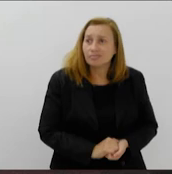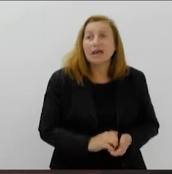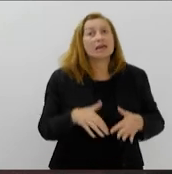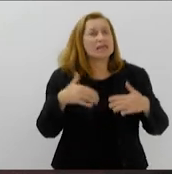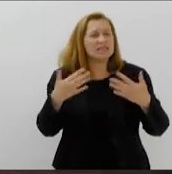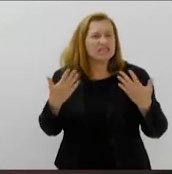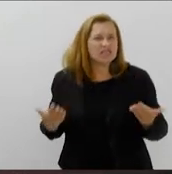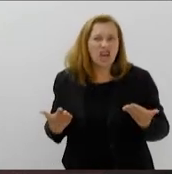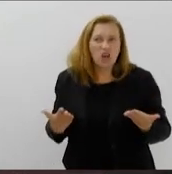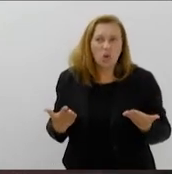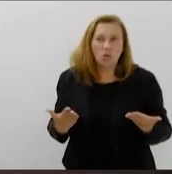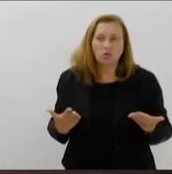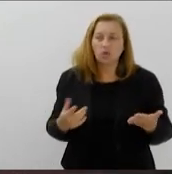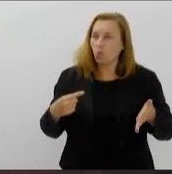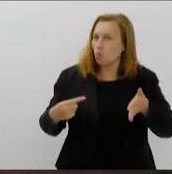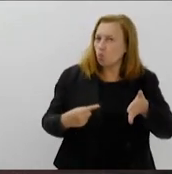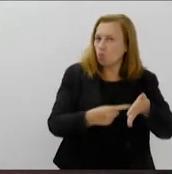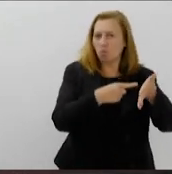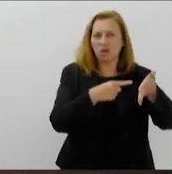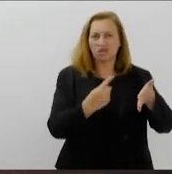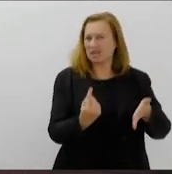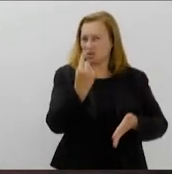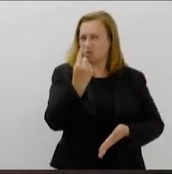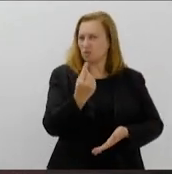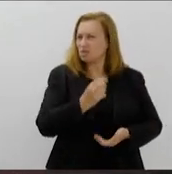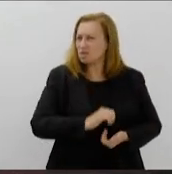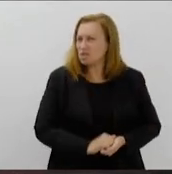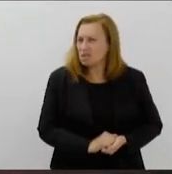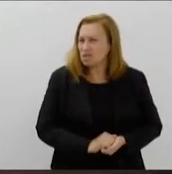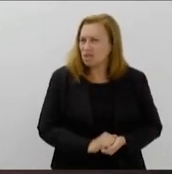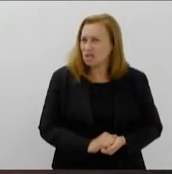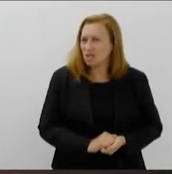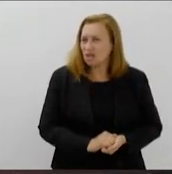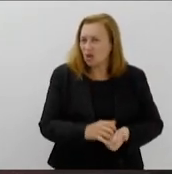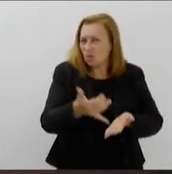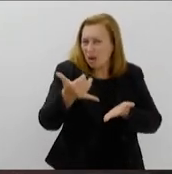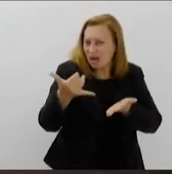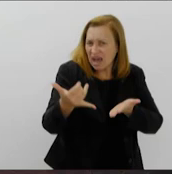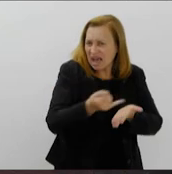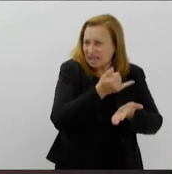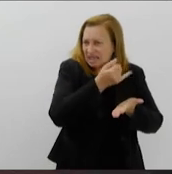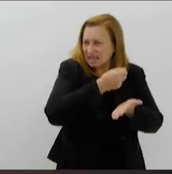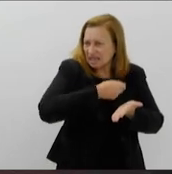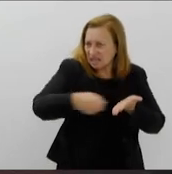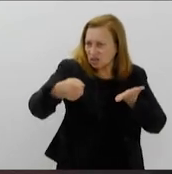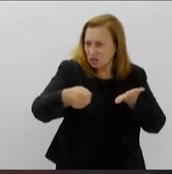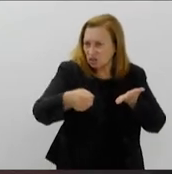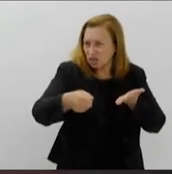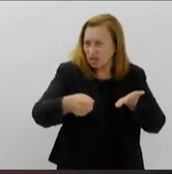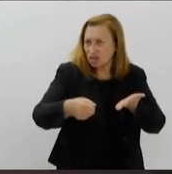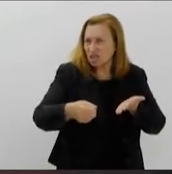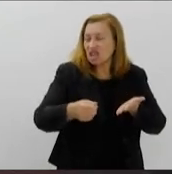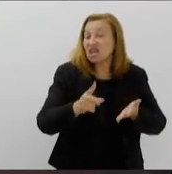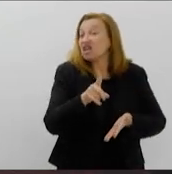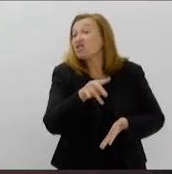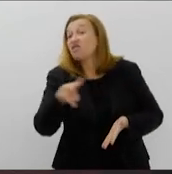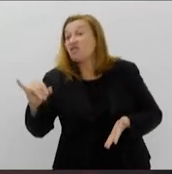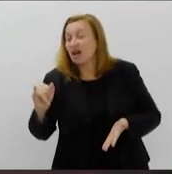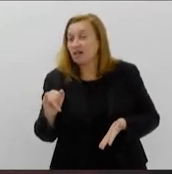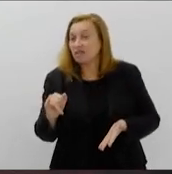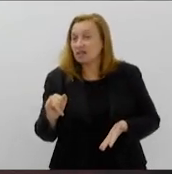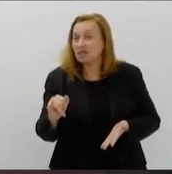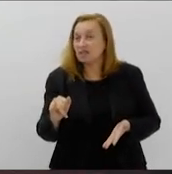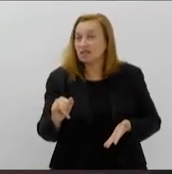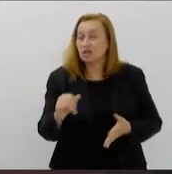Então não será uma denúncia, nem uma canetada, que vai fazer com que